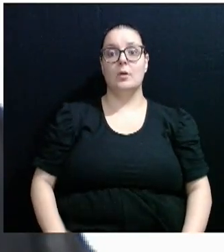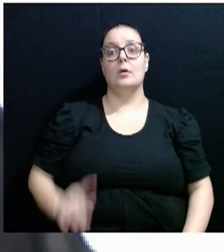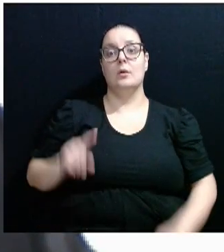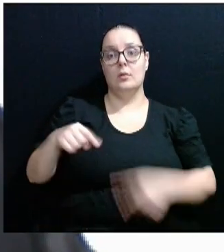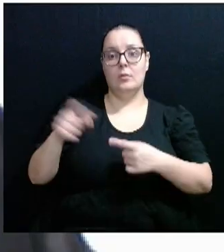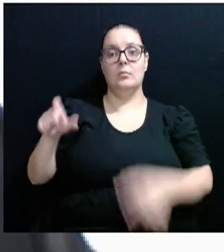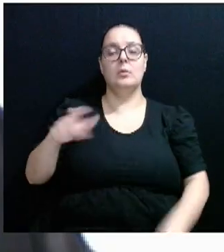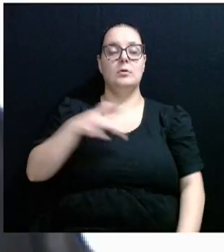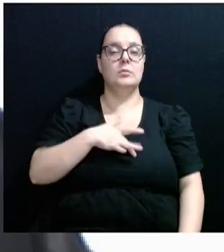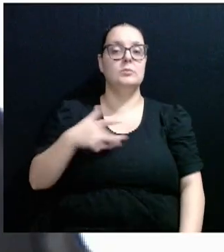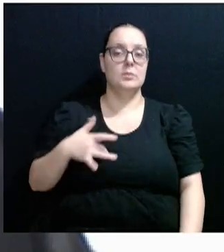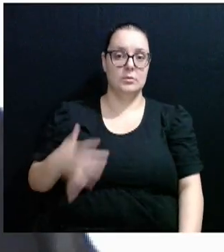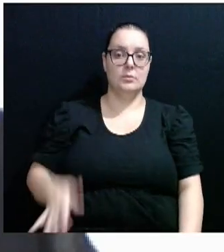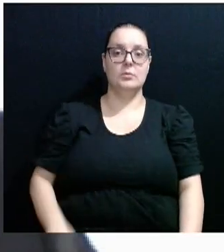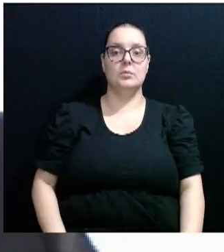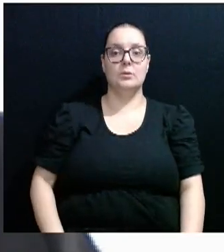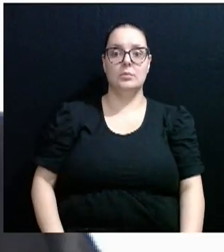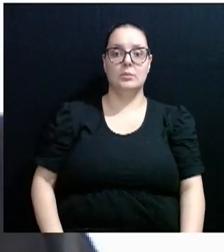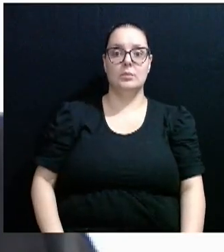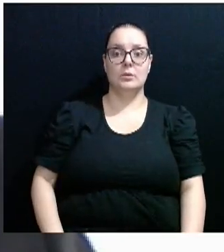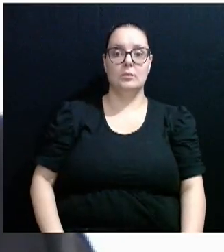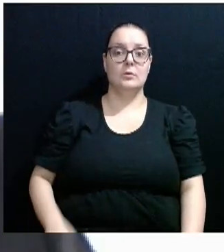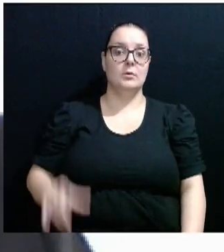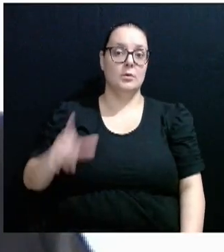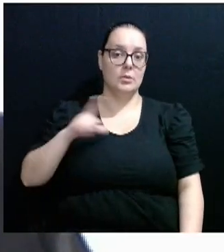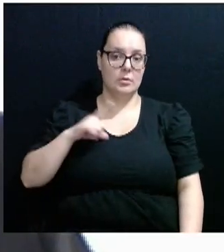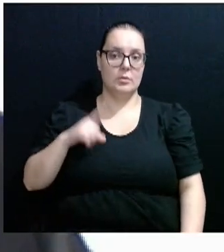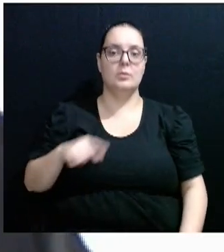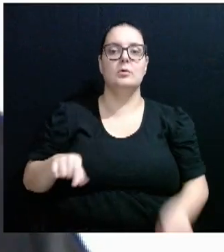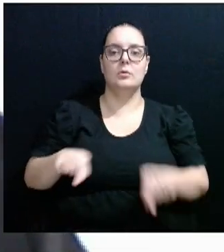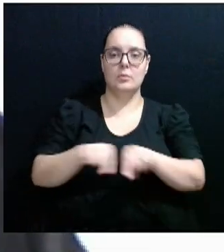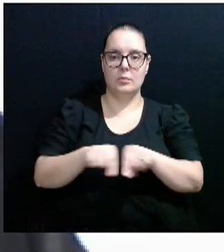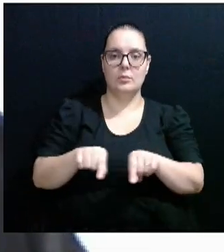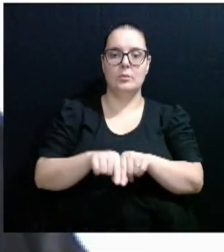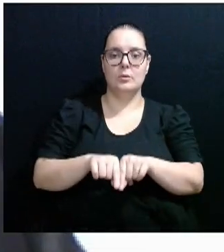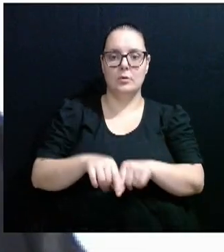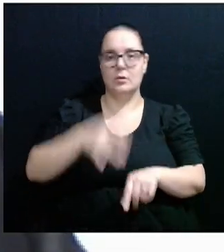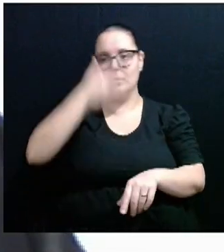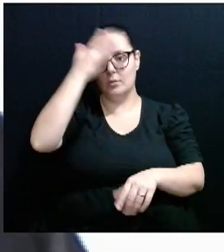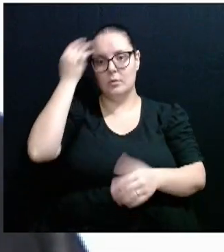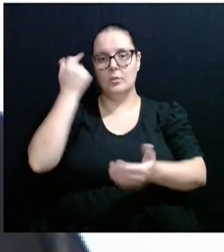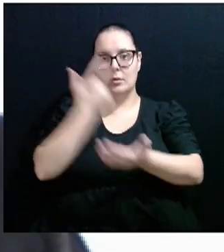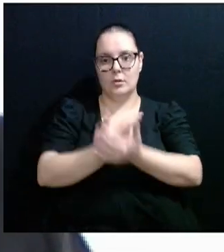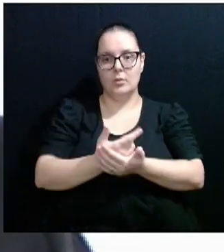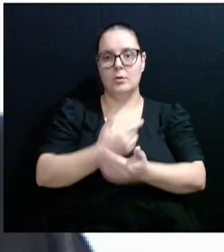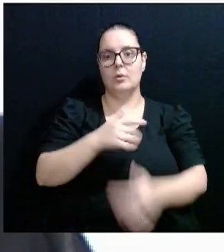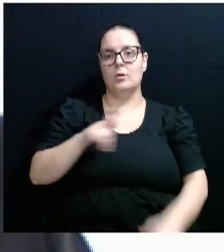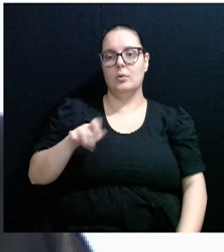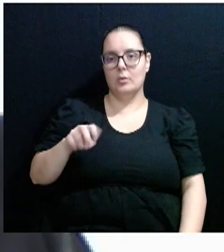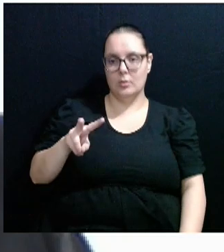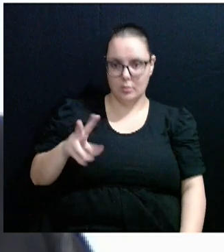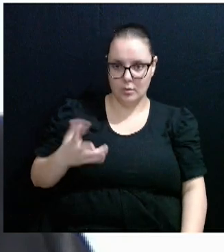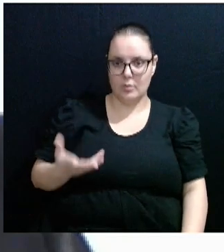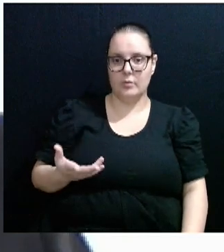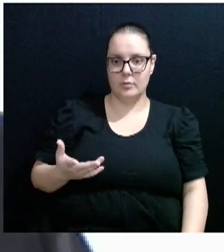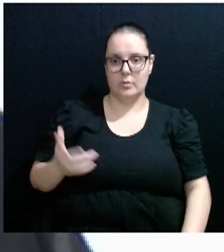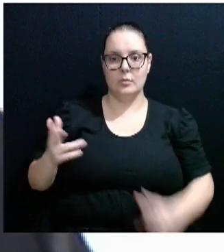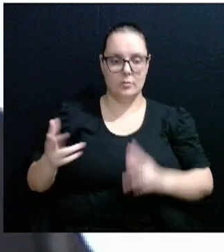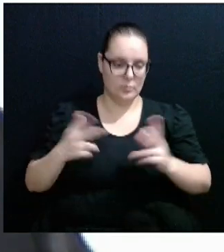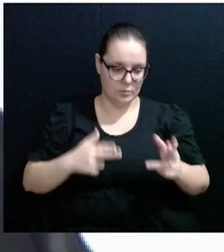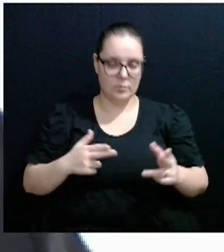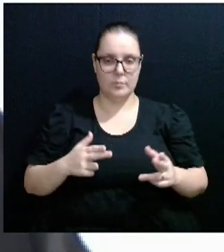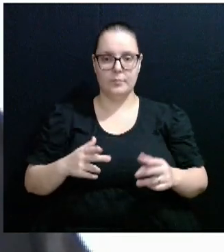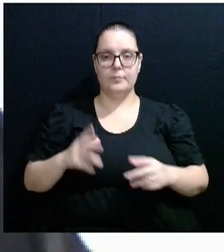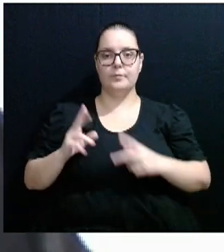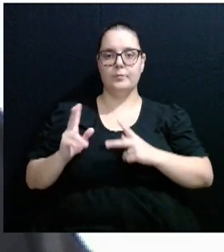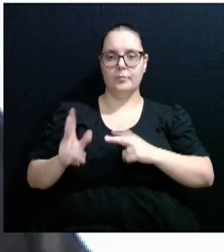saúde, você tem também o consumidor.gov, você, através desse site, você